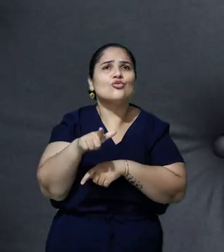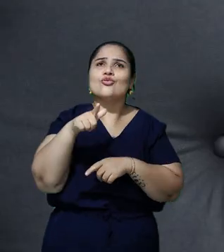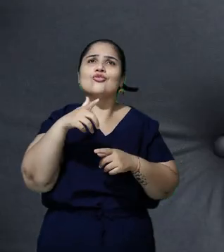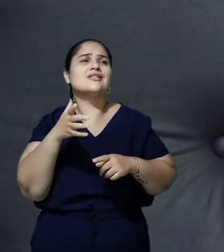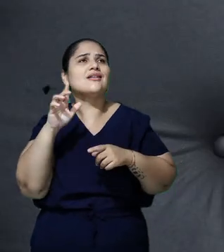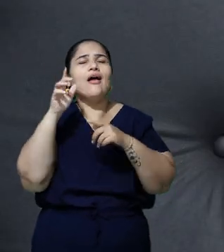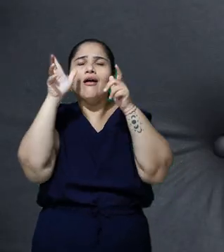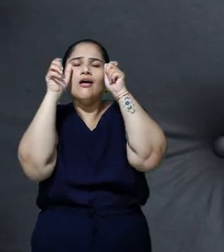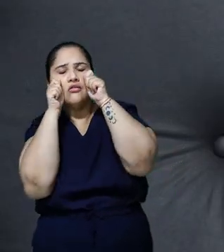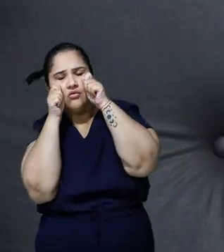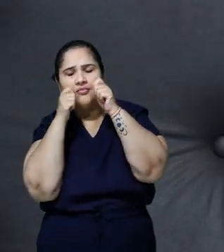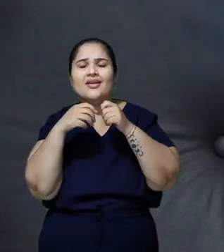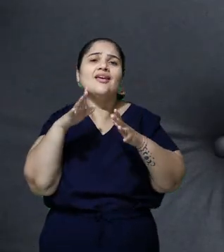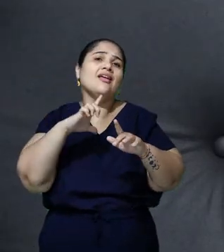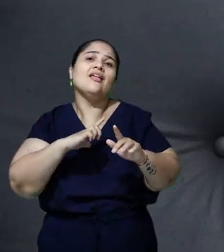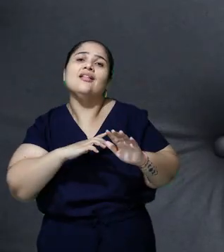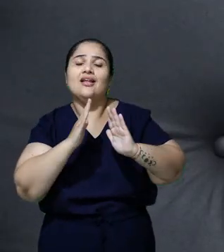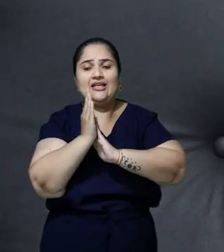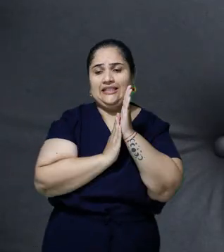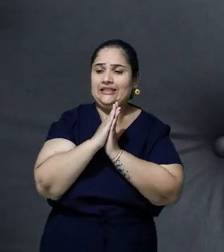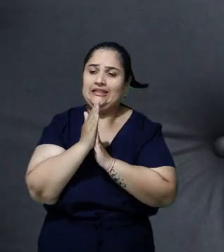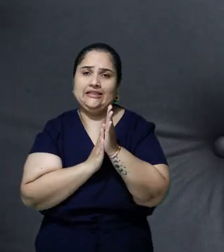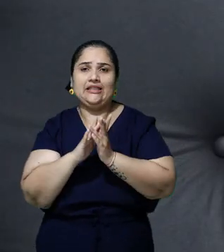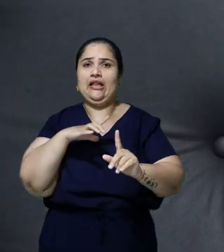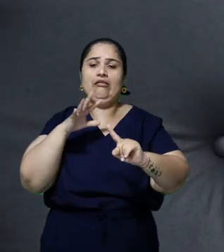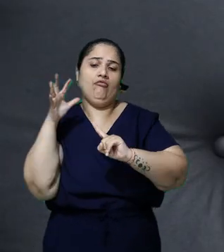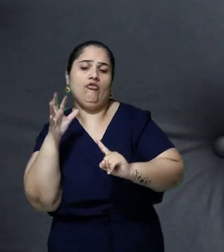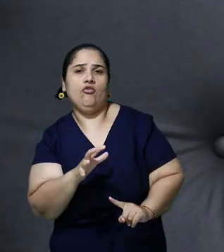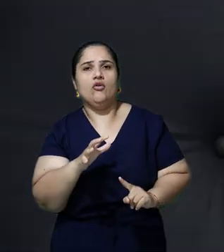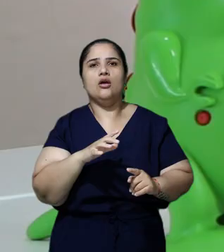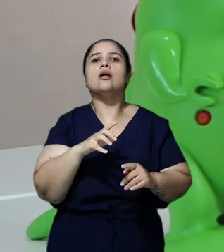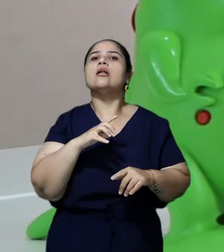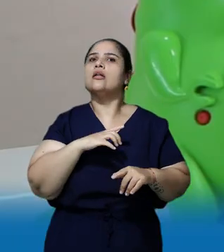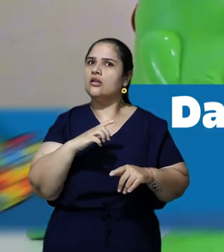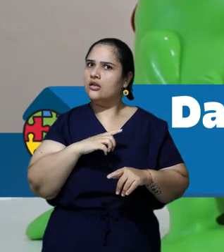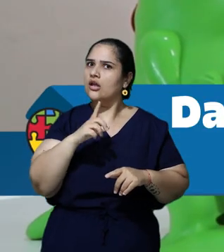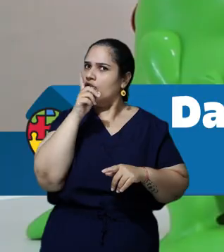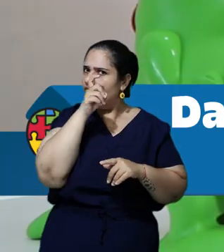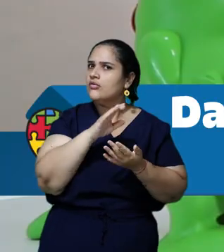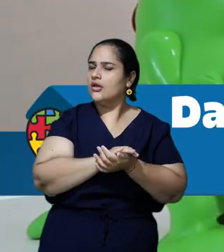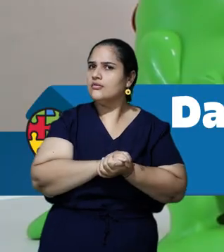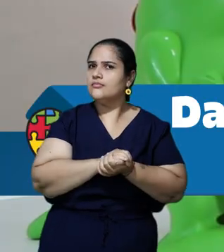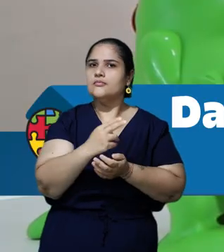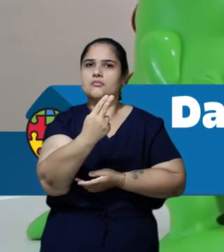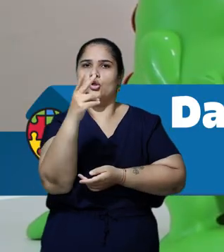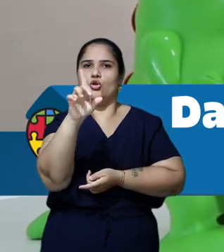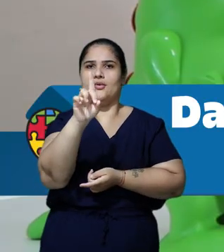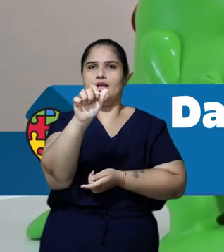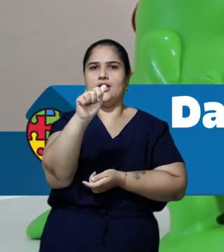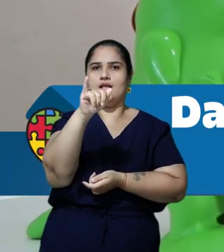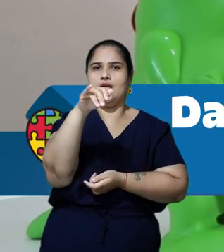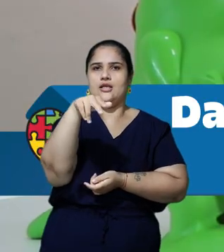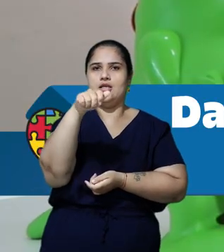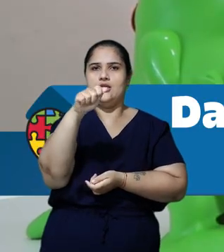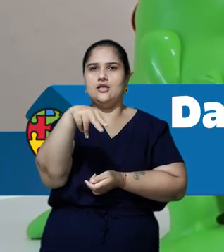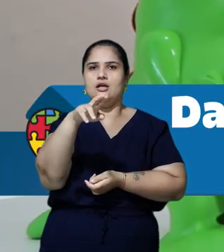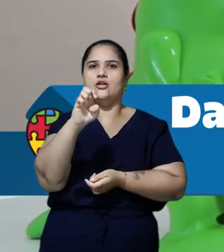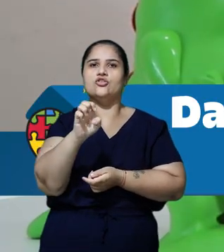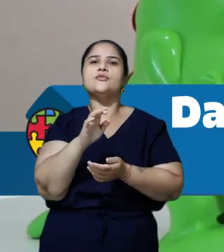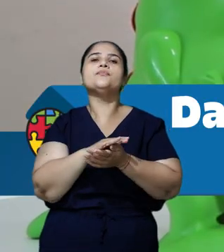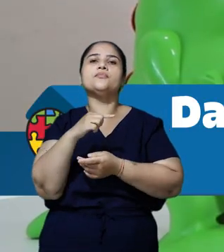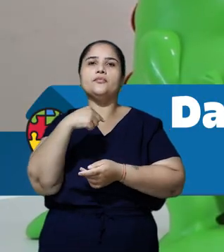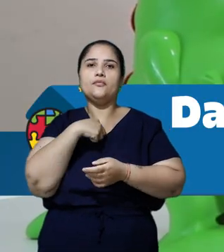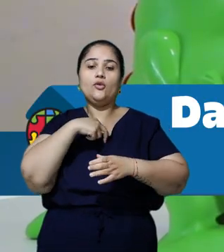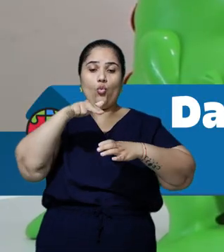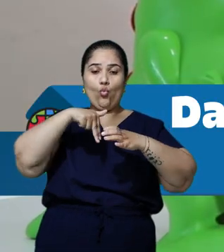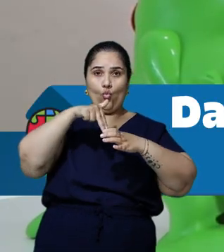vem a ansiedade. Temos casos bem extremos de complicações. Meu nome é Daiane Martins, sou nutricionista, tenho